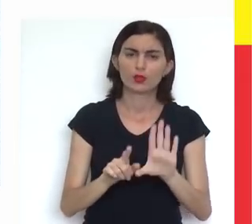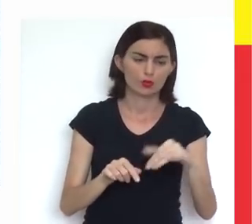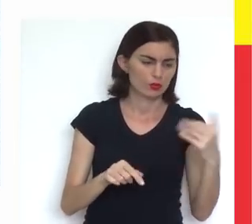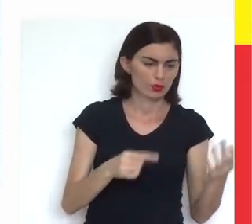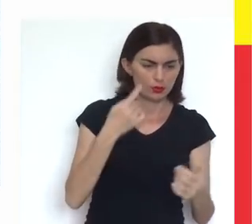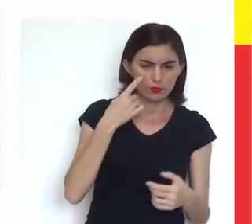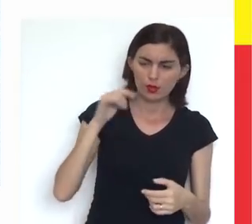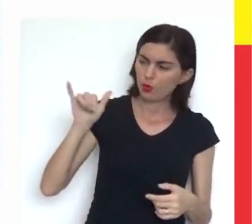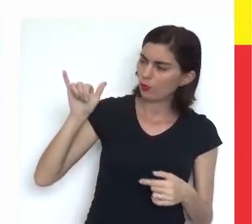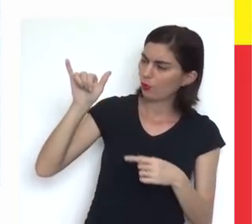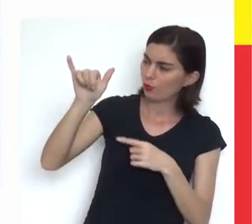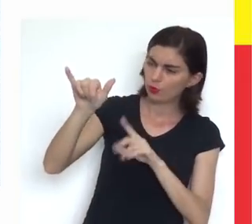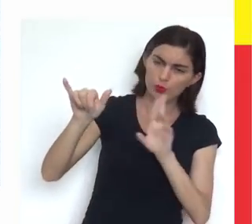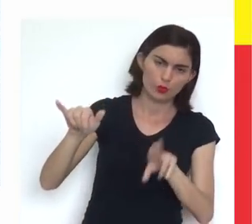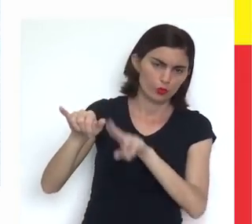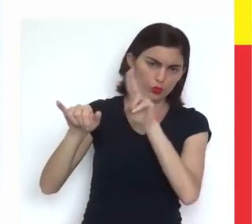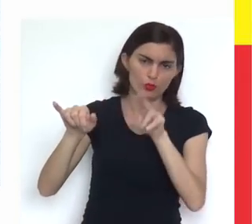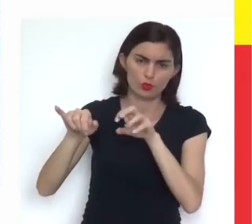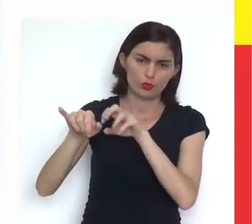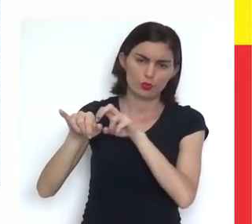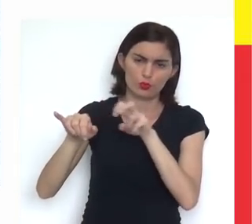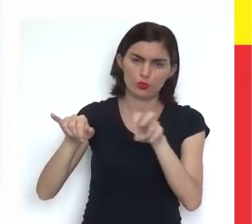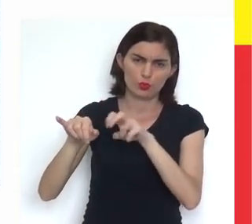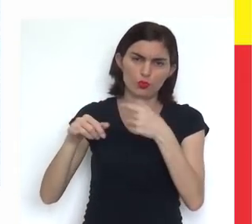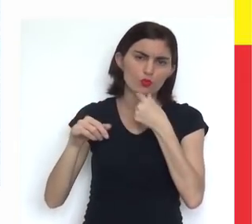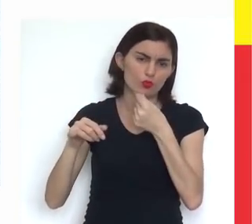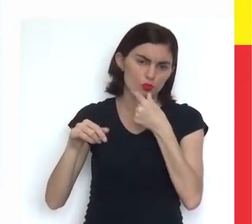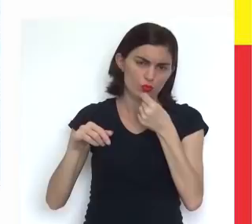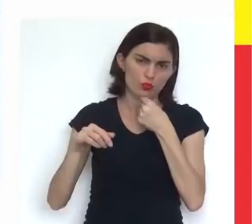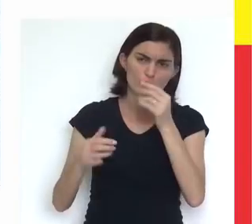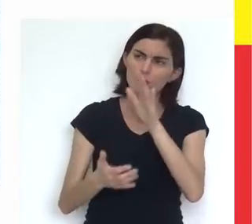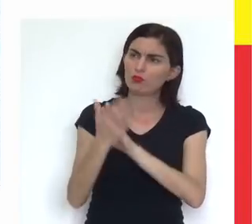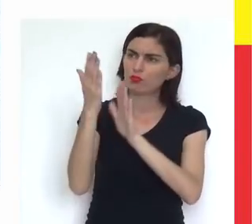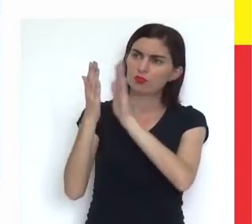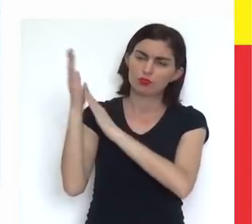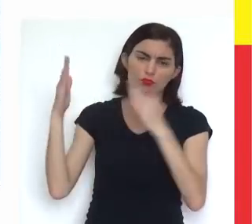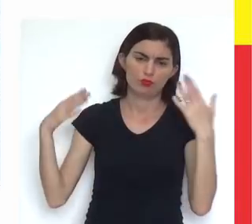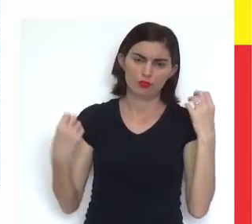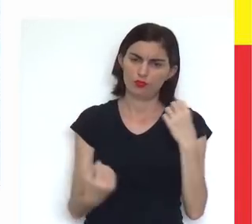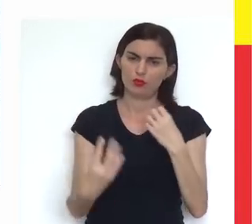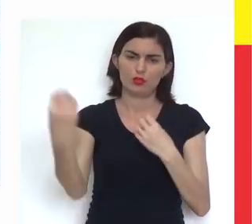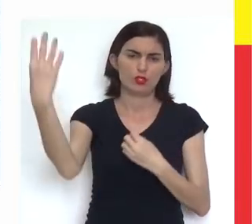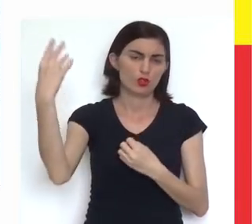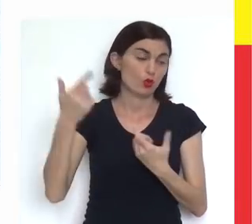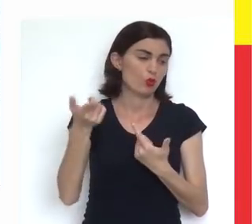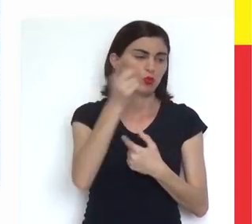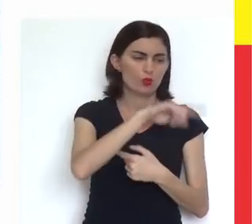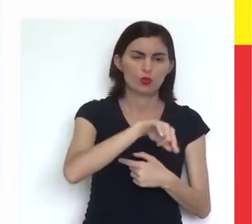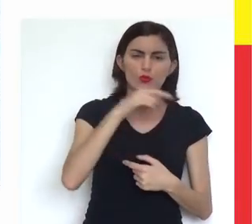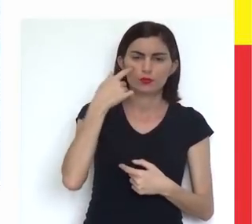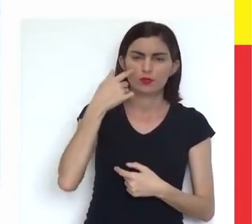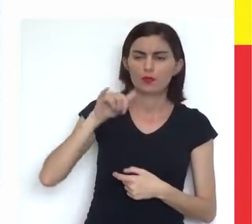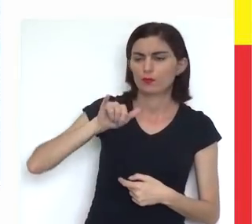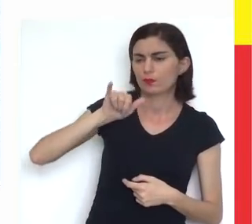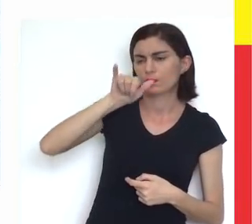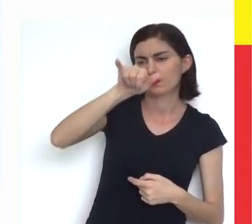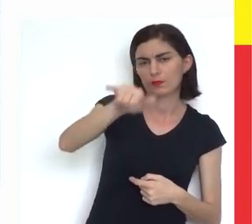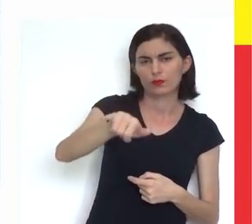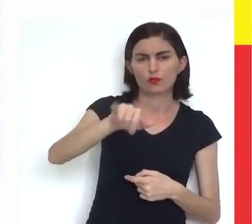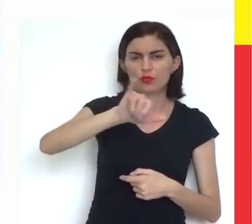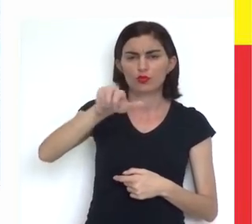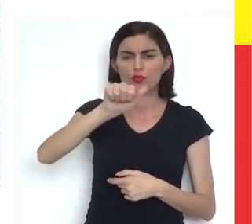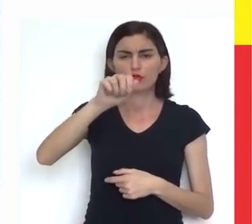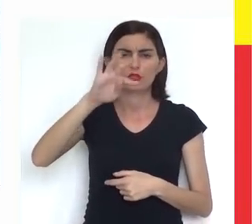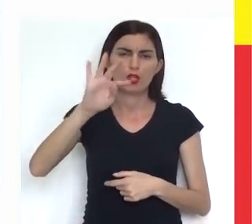de um lado vocês veem um avião que é utilizado para o homem trafegar entre regiões, vocês veem do outro lado a imagem